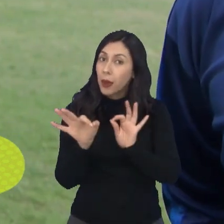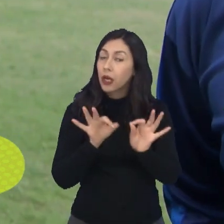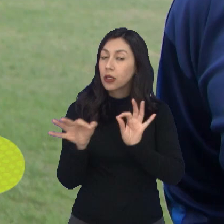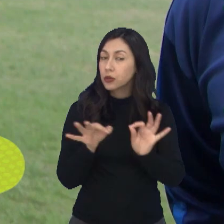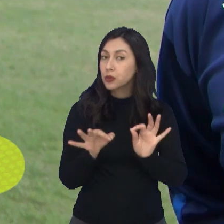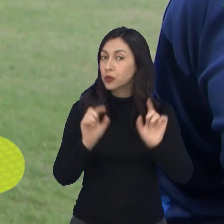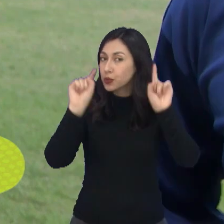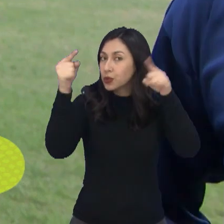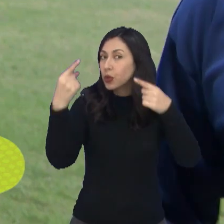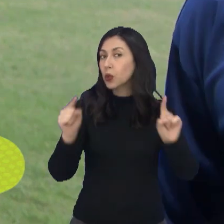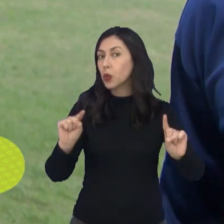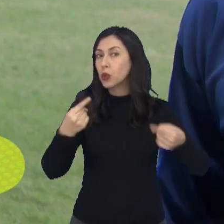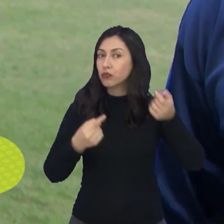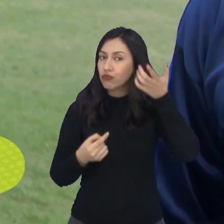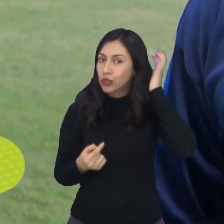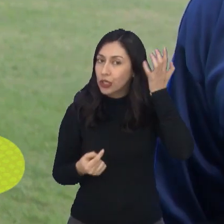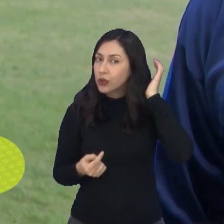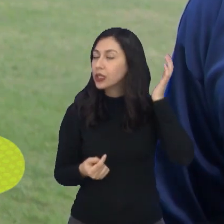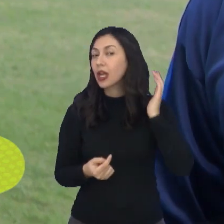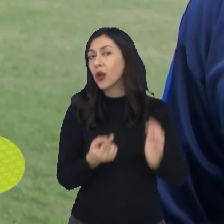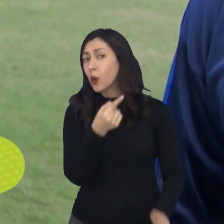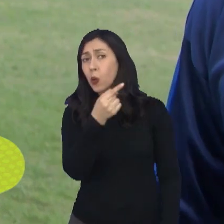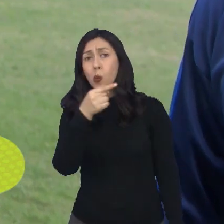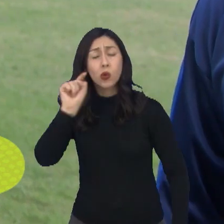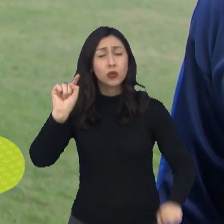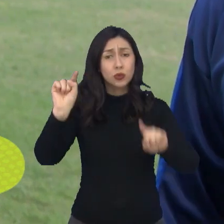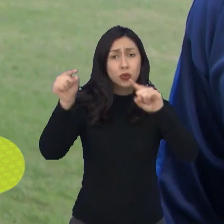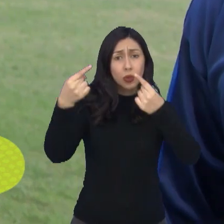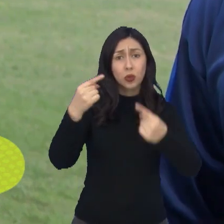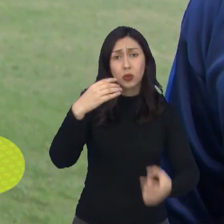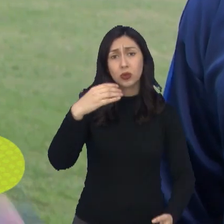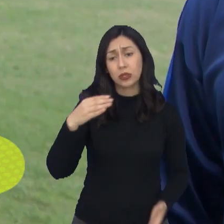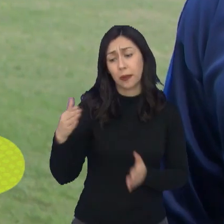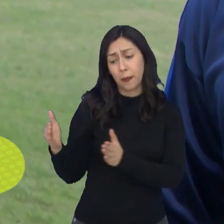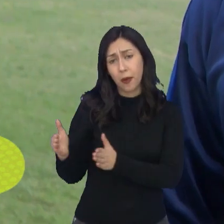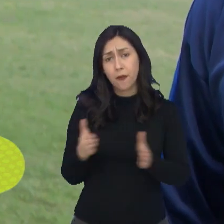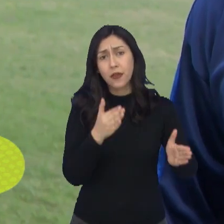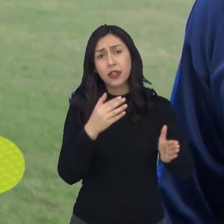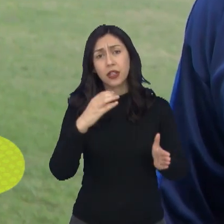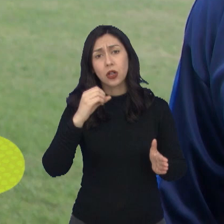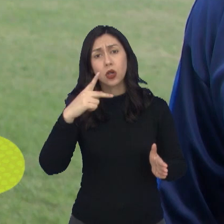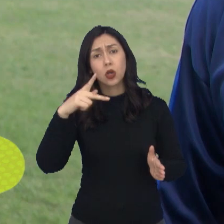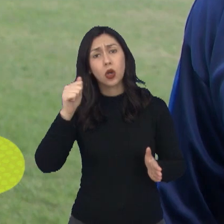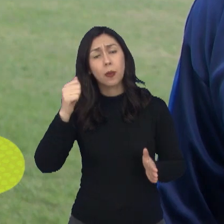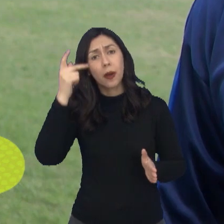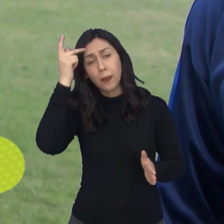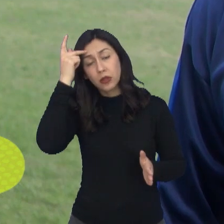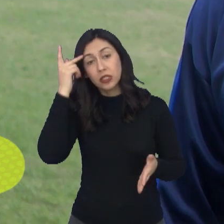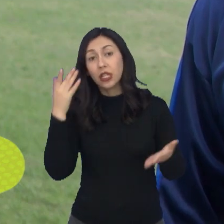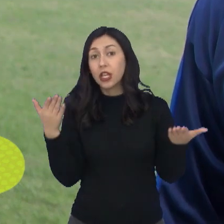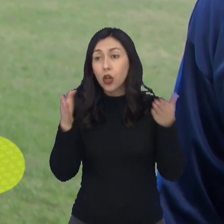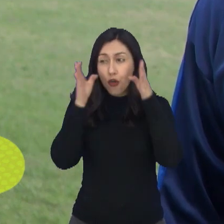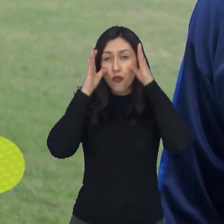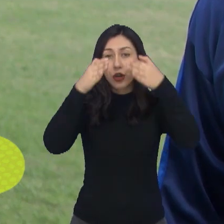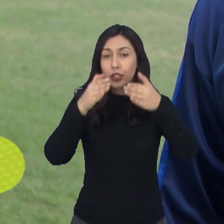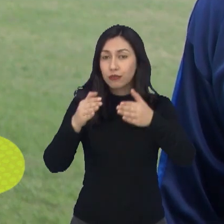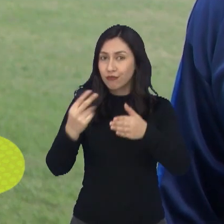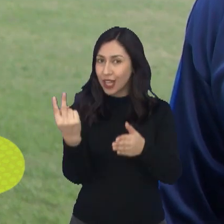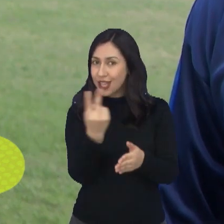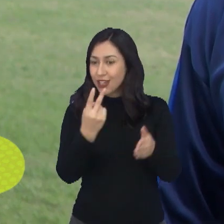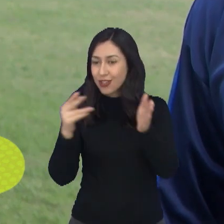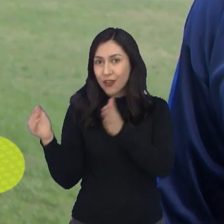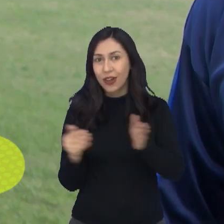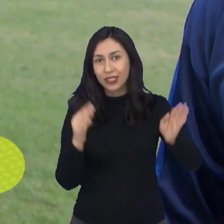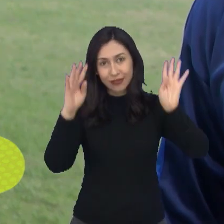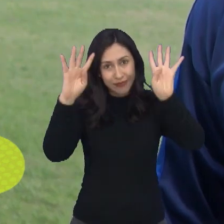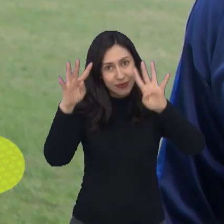Santo André, né, a última partida dessa primeira fase da Copa Paulista, e também já pensando um pouco já na próxima fase da Copa Paulista, nas quartas